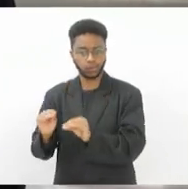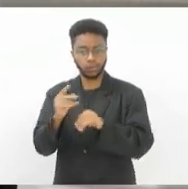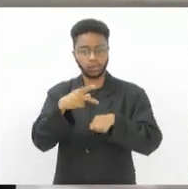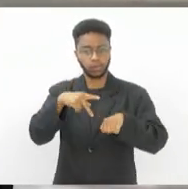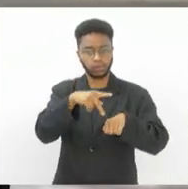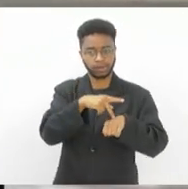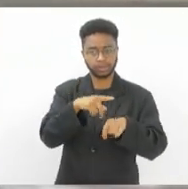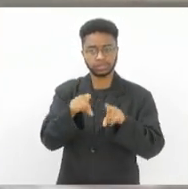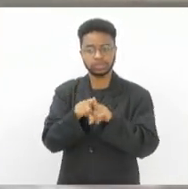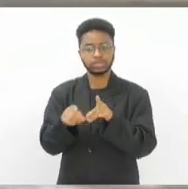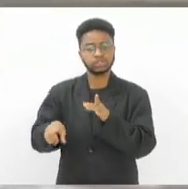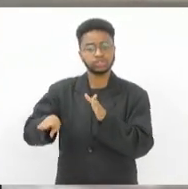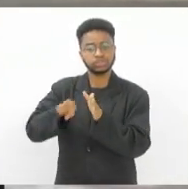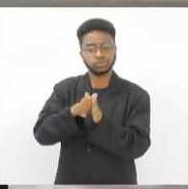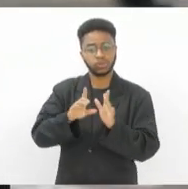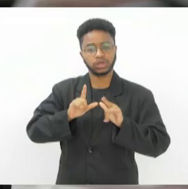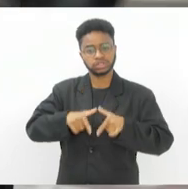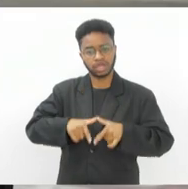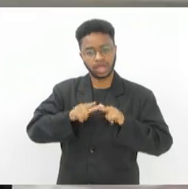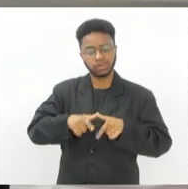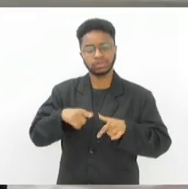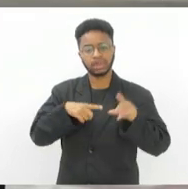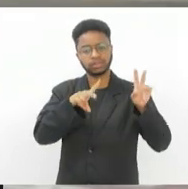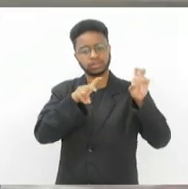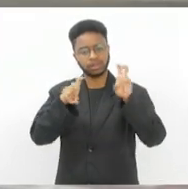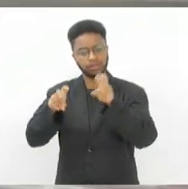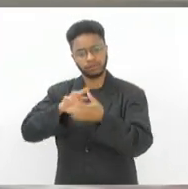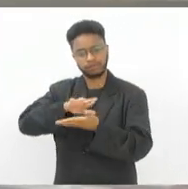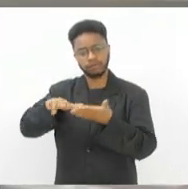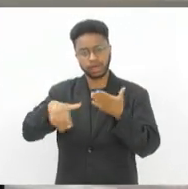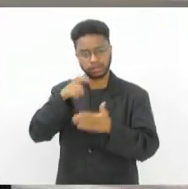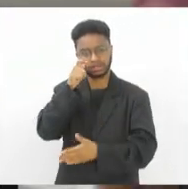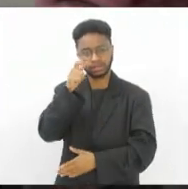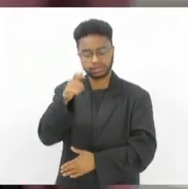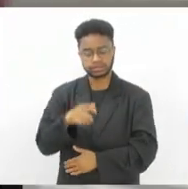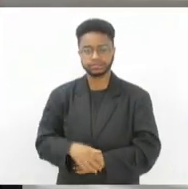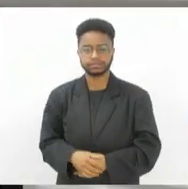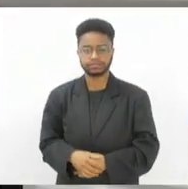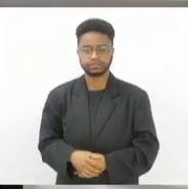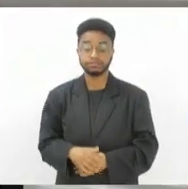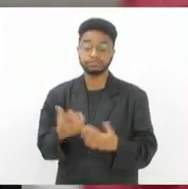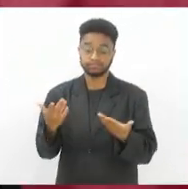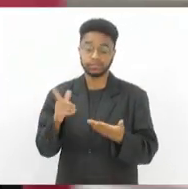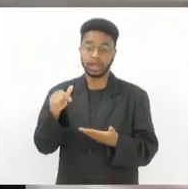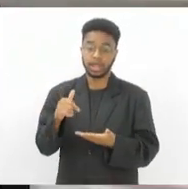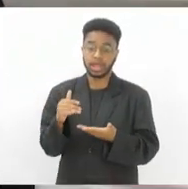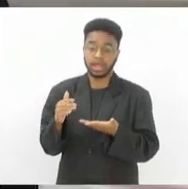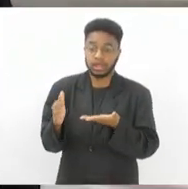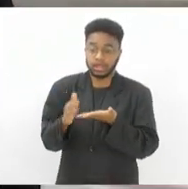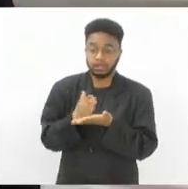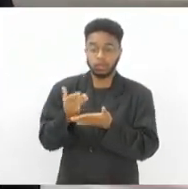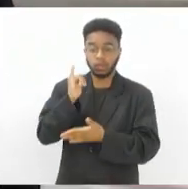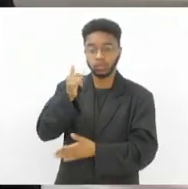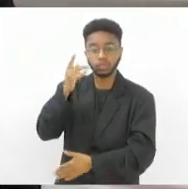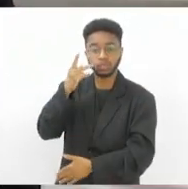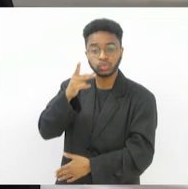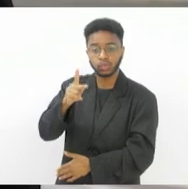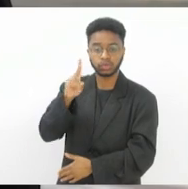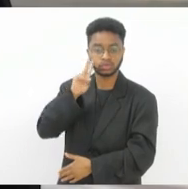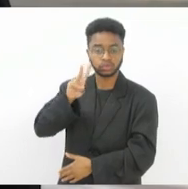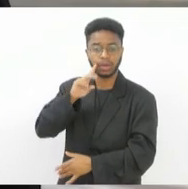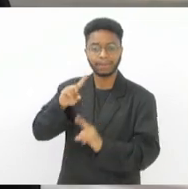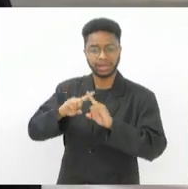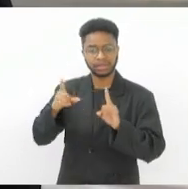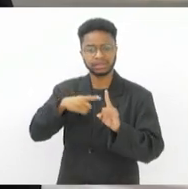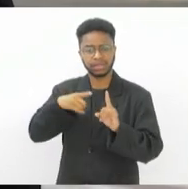A chegada em Israel, há vários tópicos interessantes. Por se tratar de uma biografia, teve algum capítulo à parte que o senhor ficou em dúvida